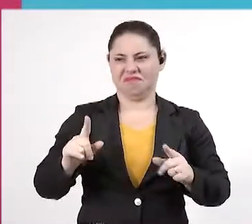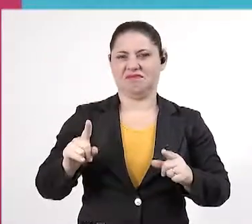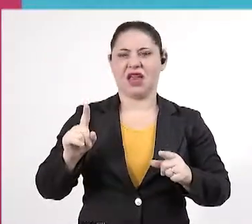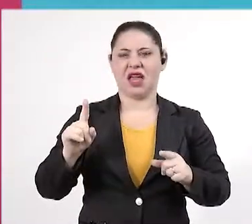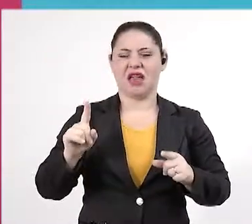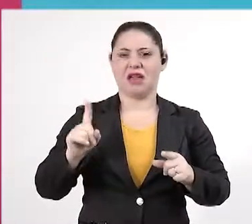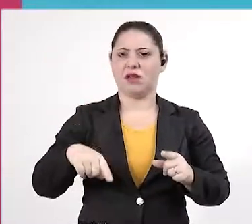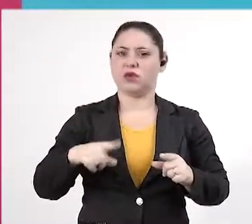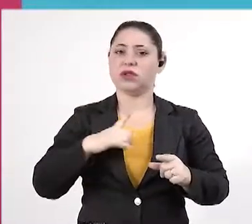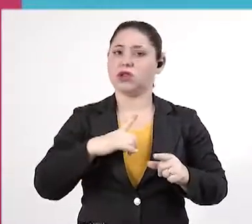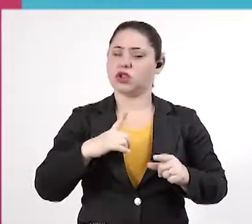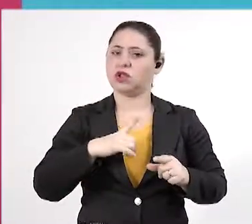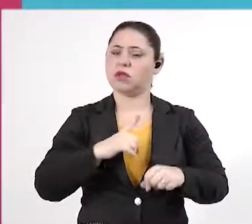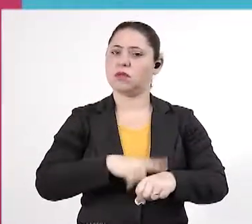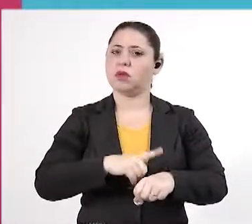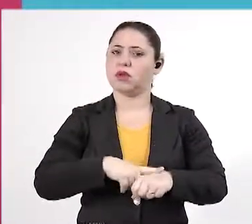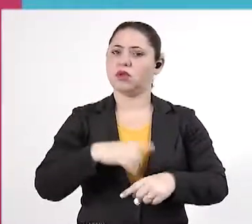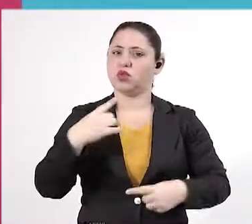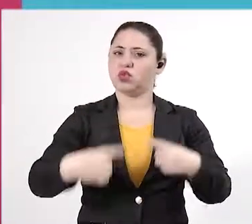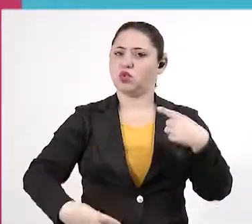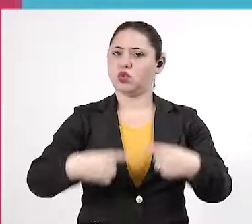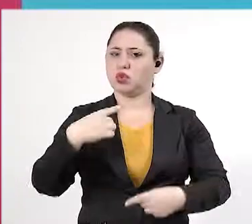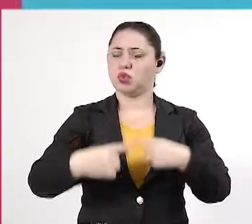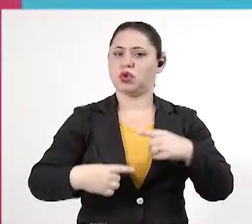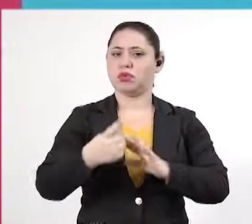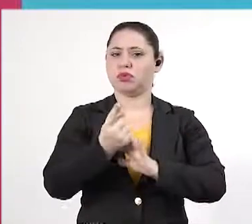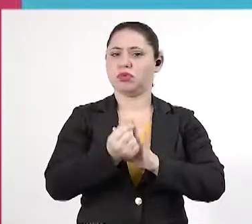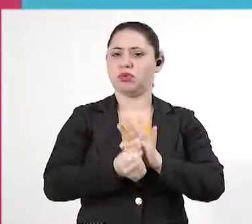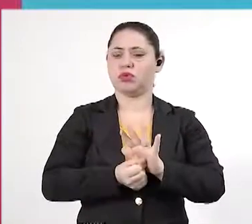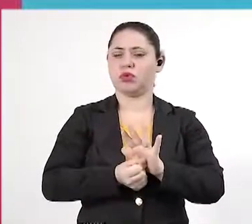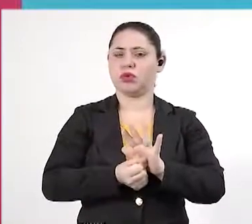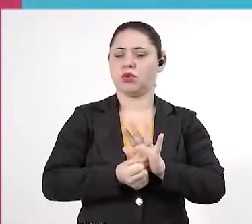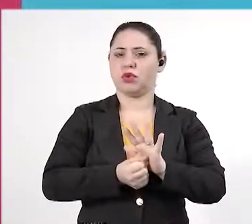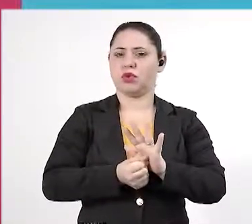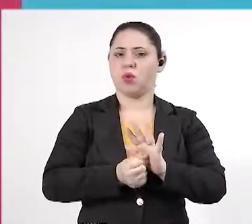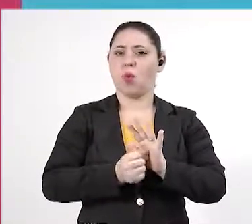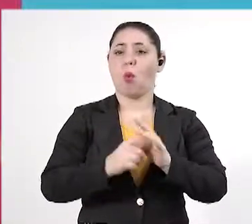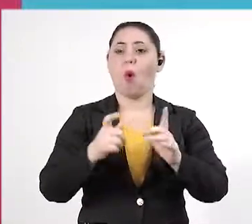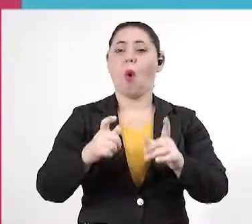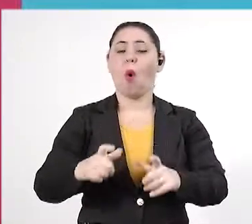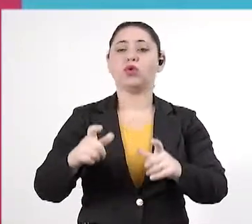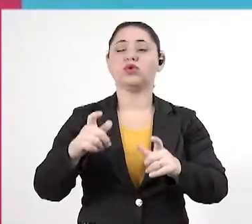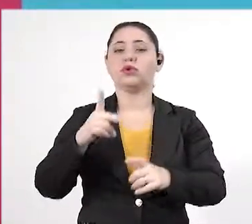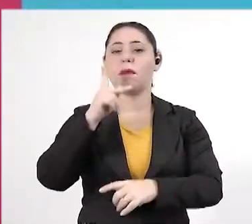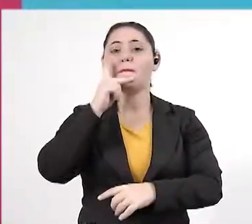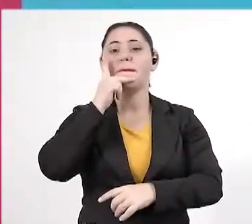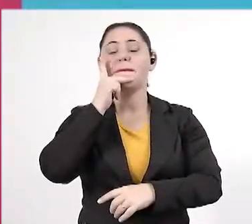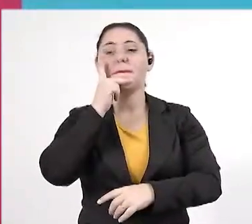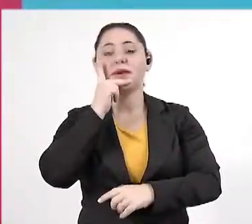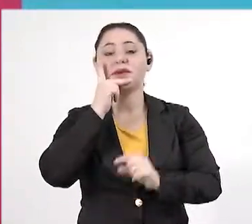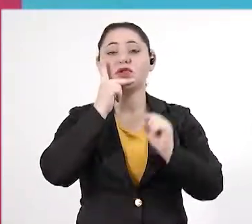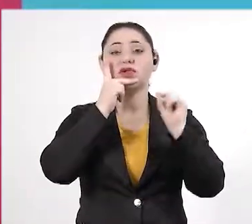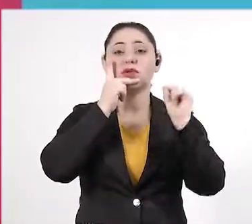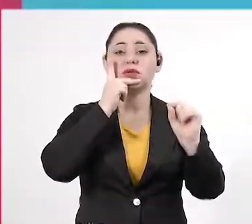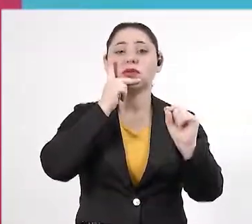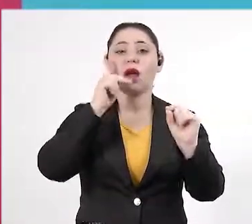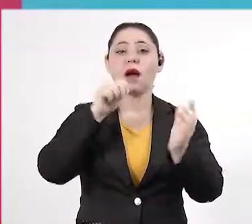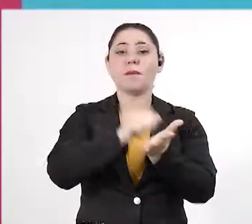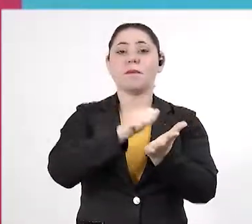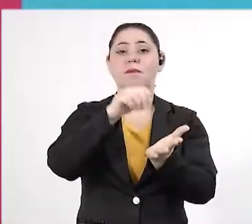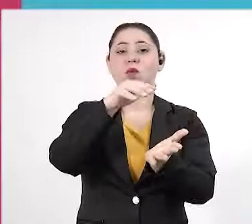pelo contrário, ali na época o que a gente discutia eram as prestações de contas, onde os partidos